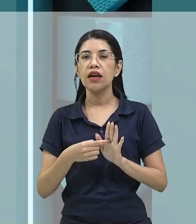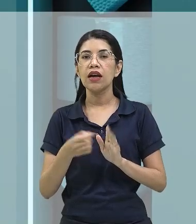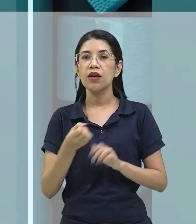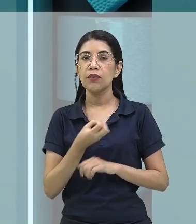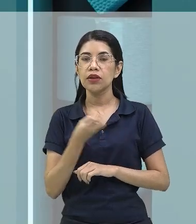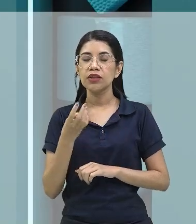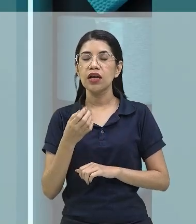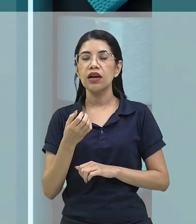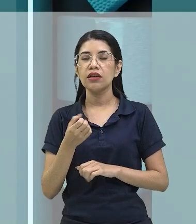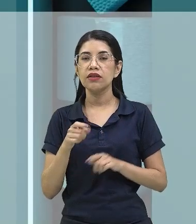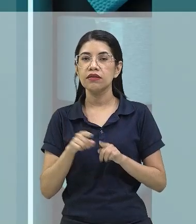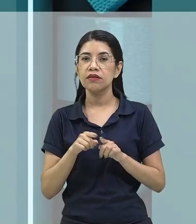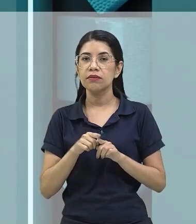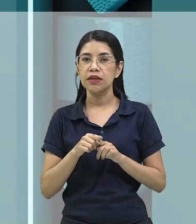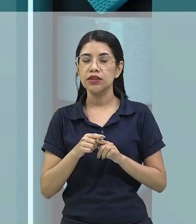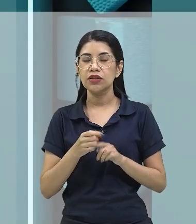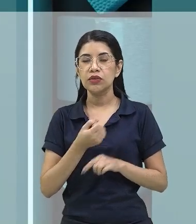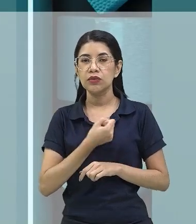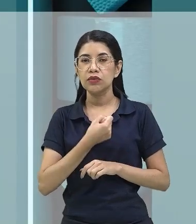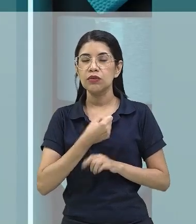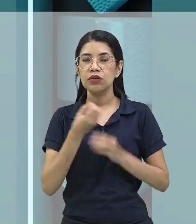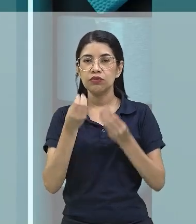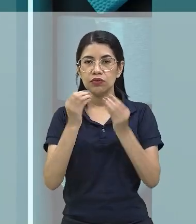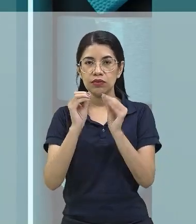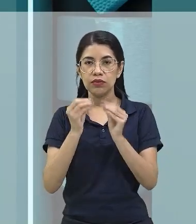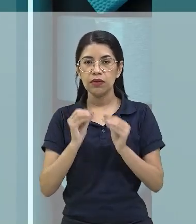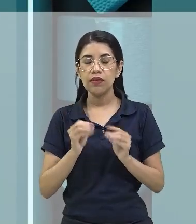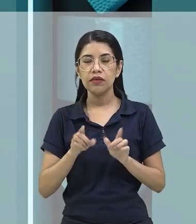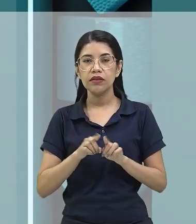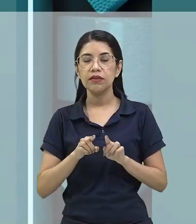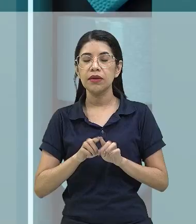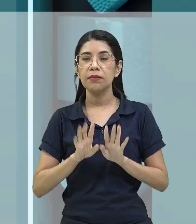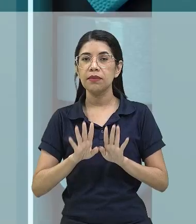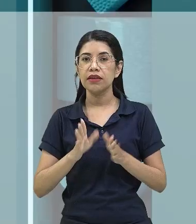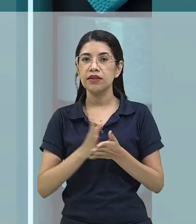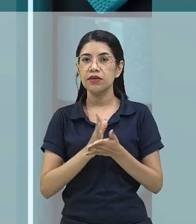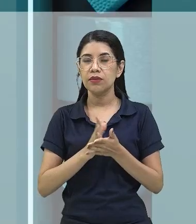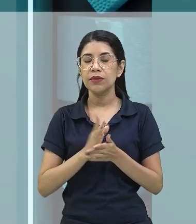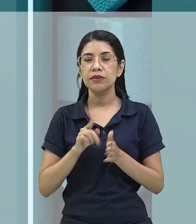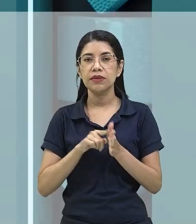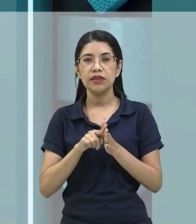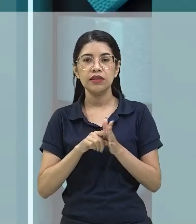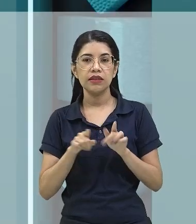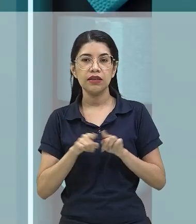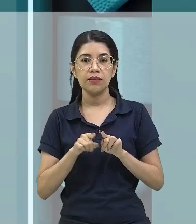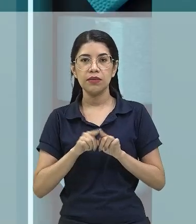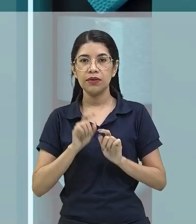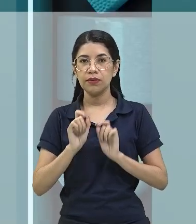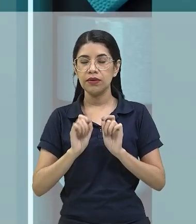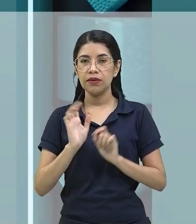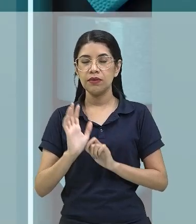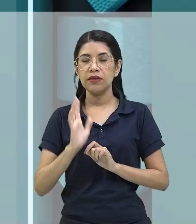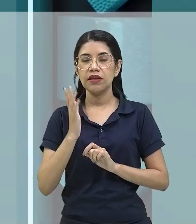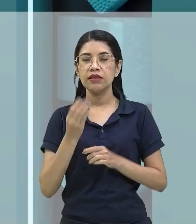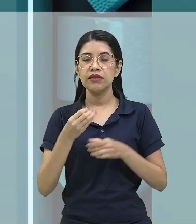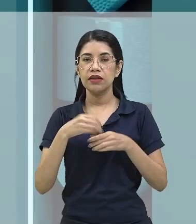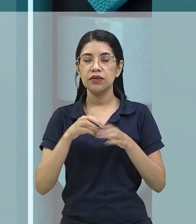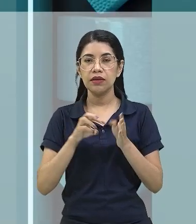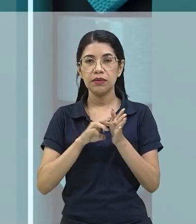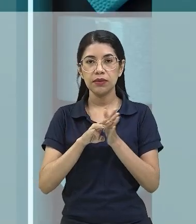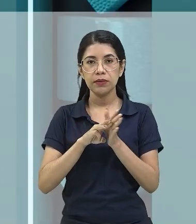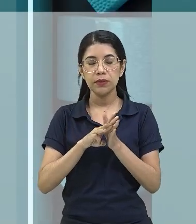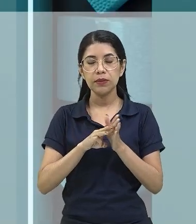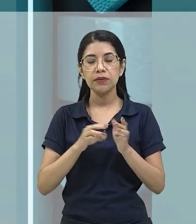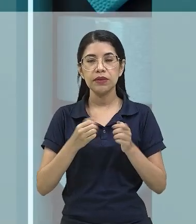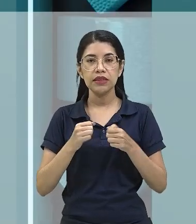ela ser considerada quantitativa, certo? Agora, existem pesquisas que também, dentro da metodologia, vai precisar